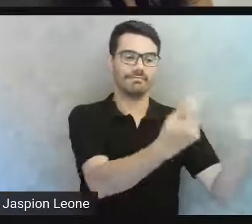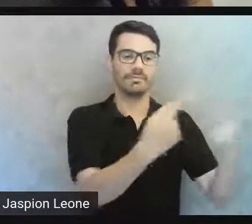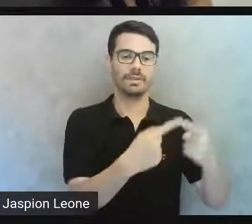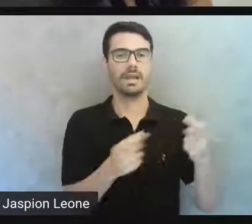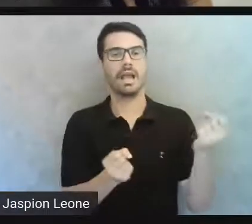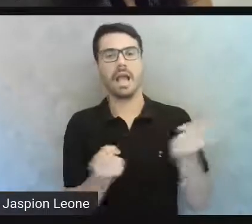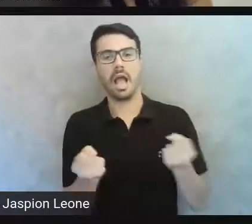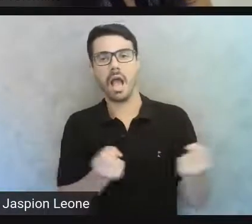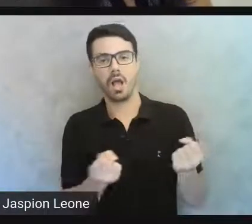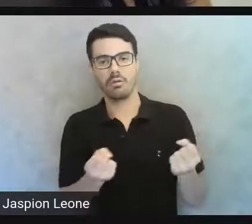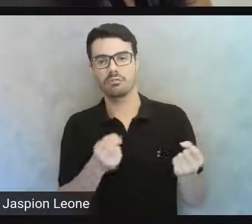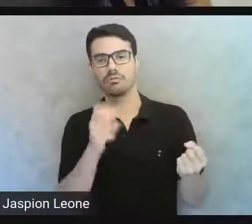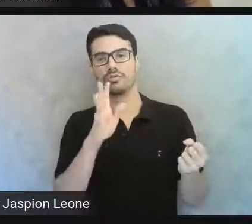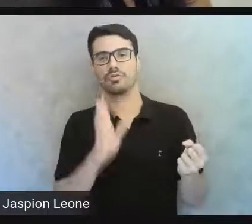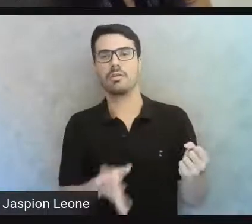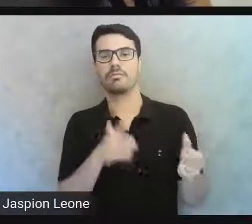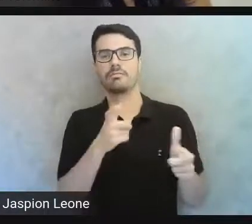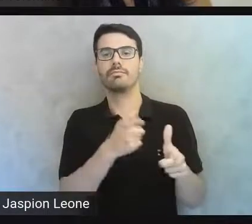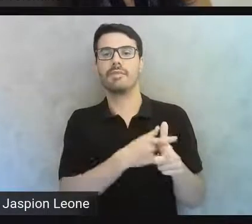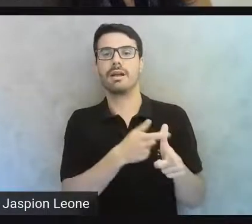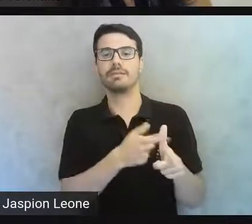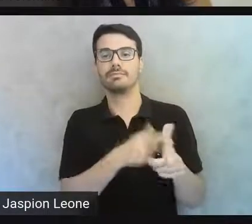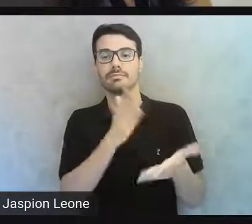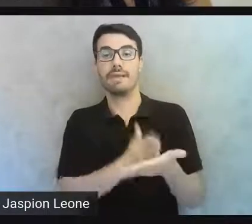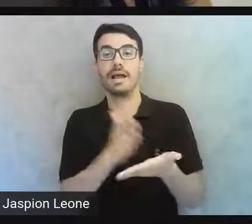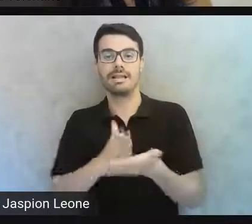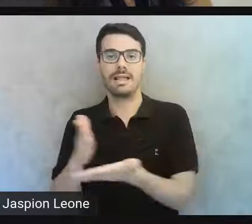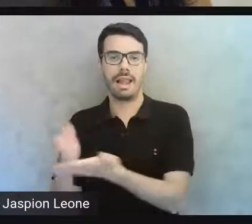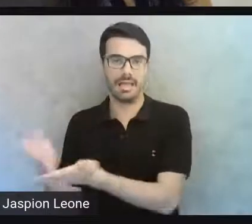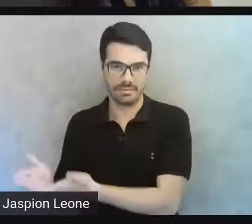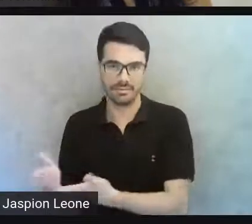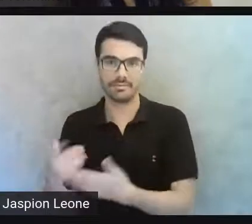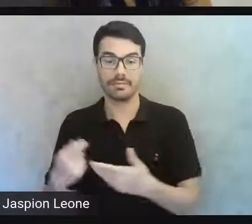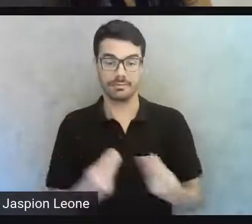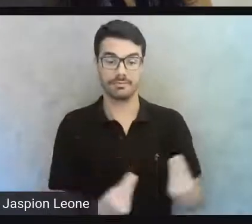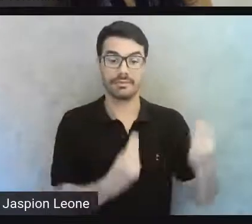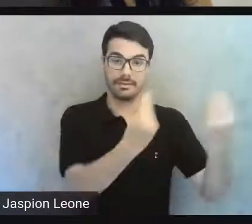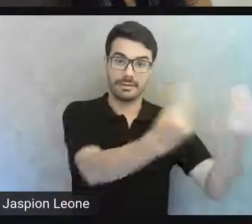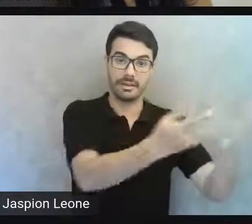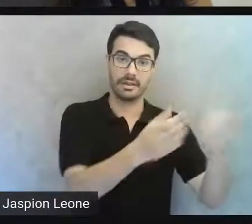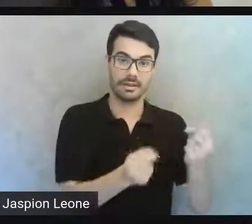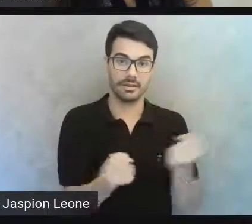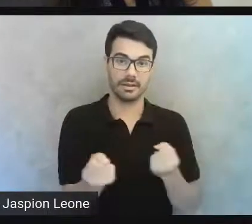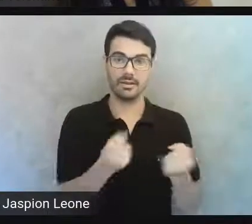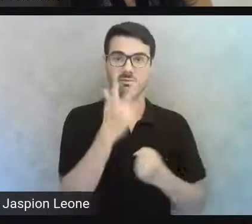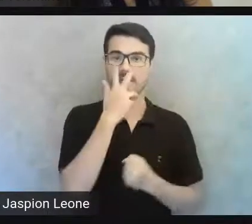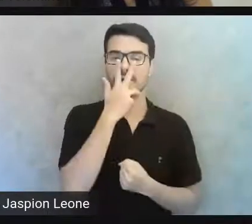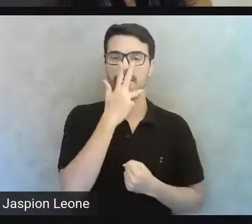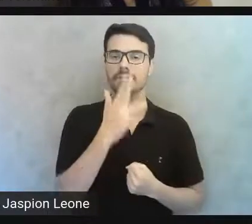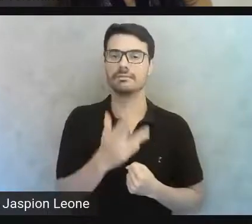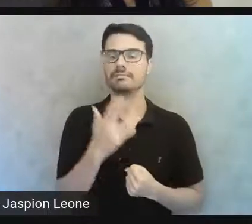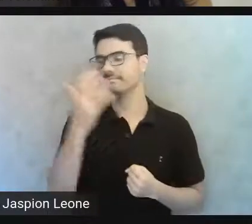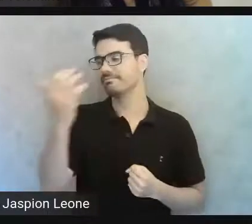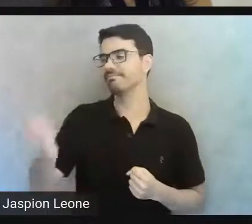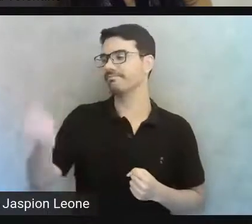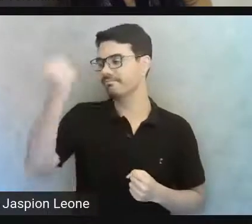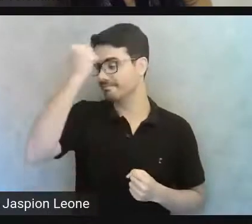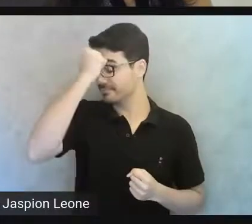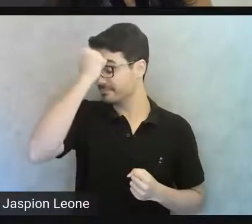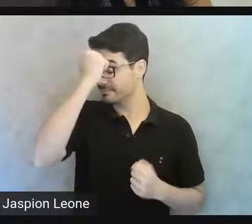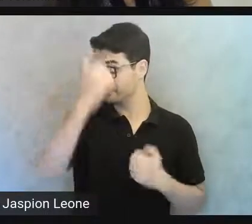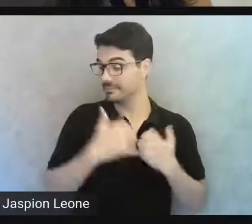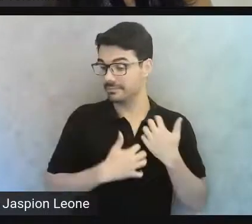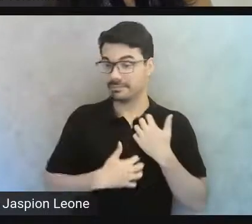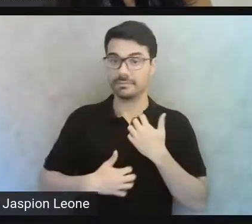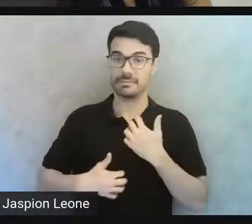que está financiado, né? Você vai entregar o carro, muitas vezes é o que vai acontecer. Vem uma sensação grande de fracasso, sabe? Uma